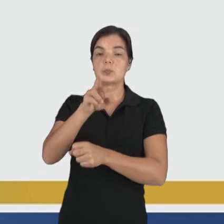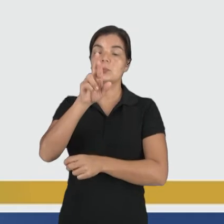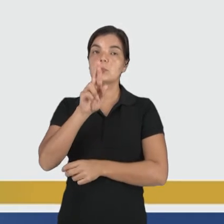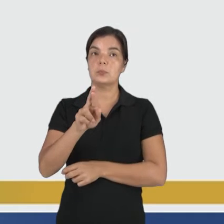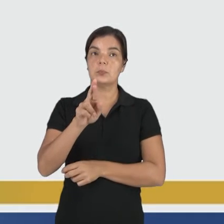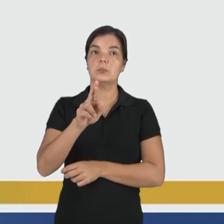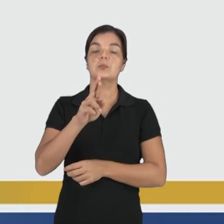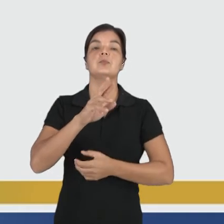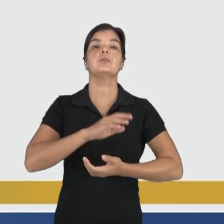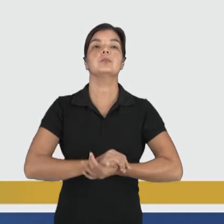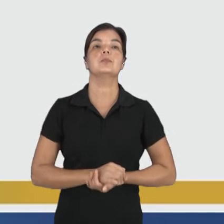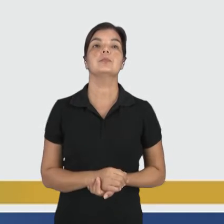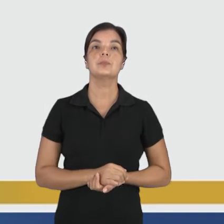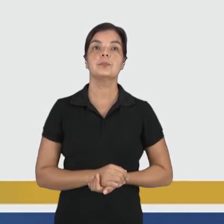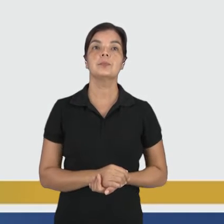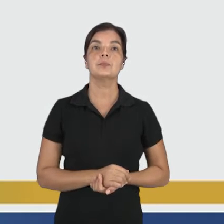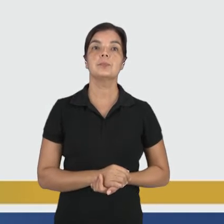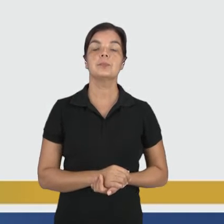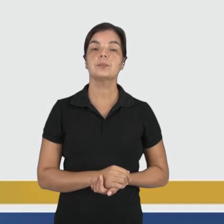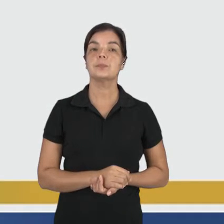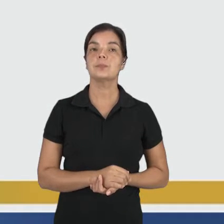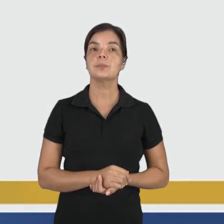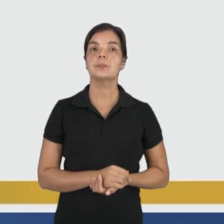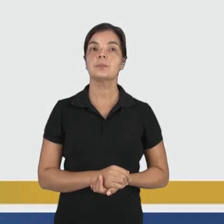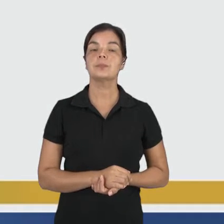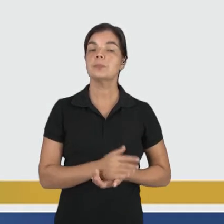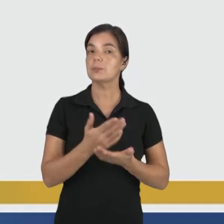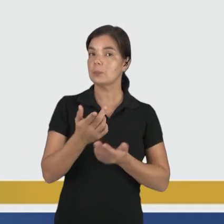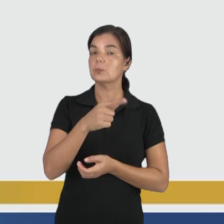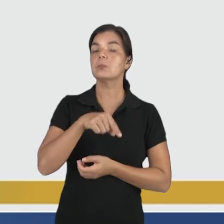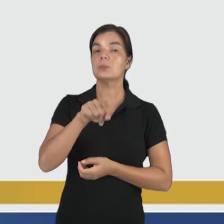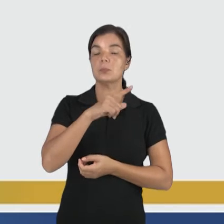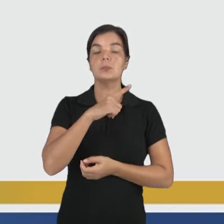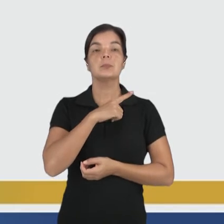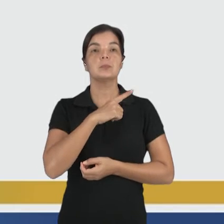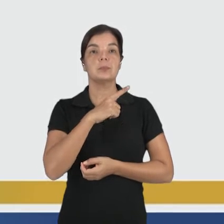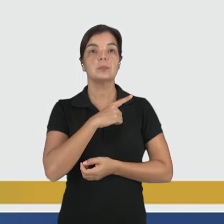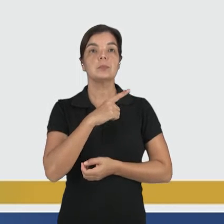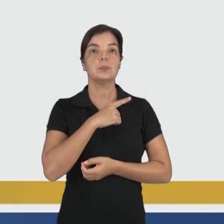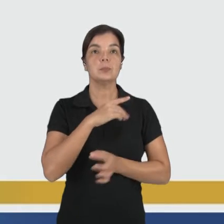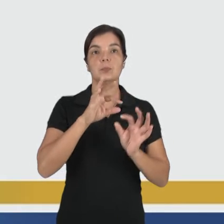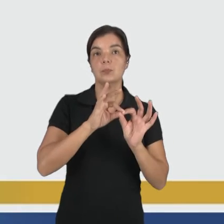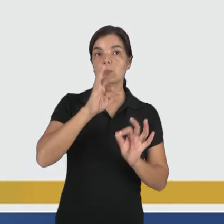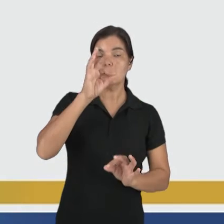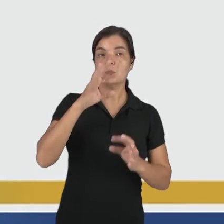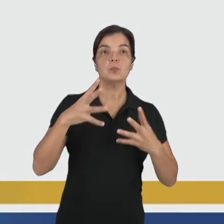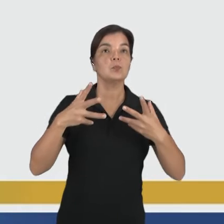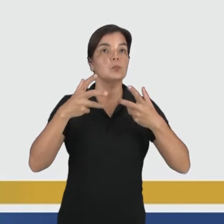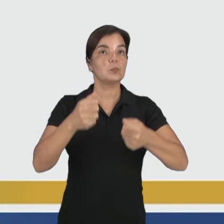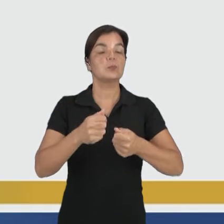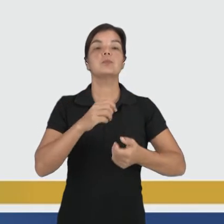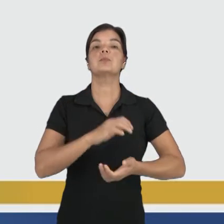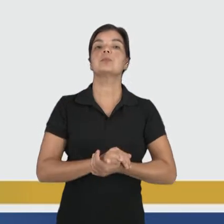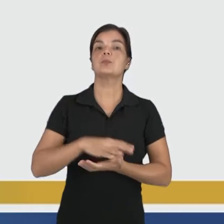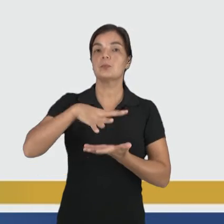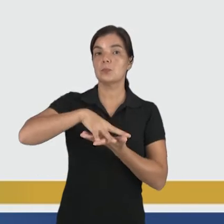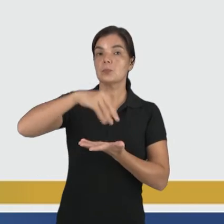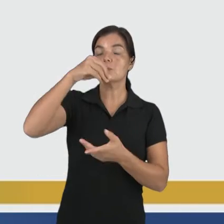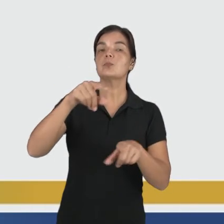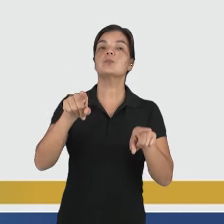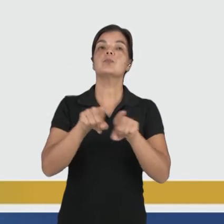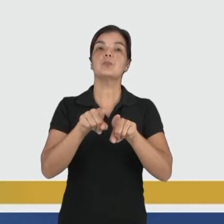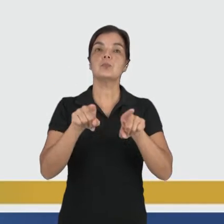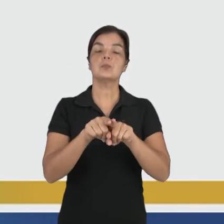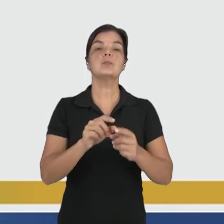geratriz mais o raio, certo? E aí você tem a área do total do cone. Ou, por sua vez,